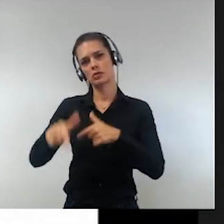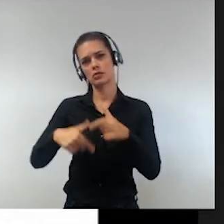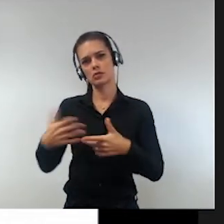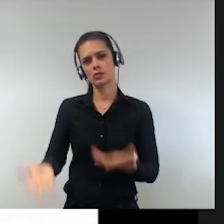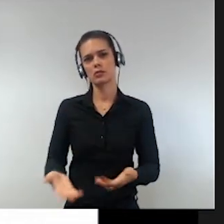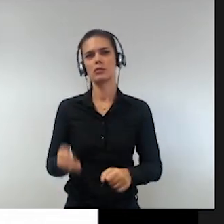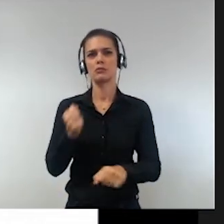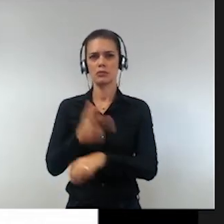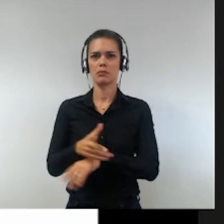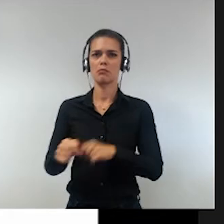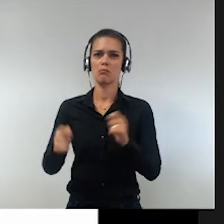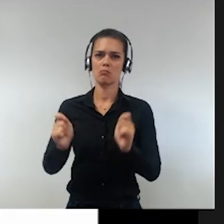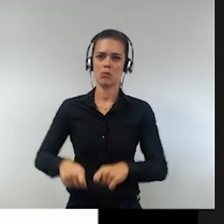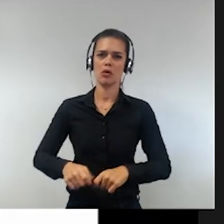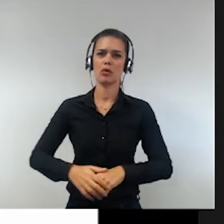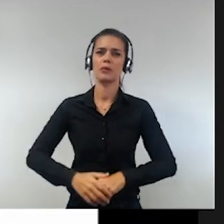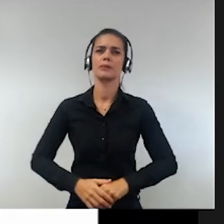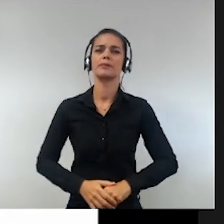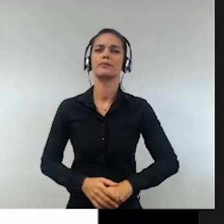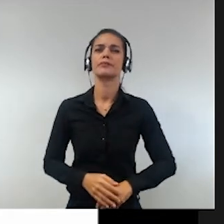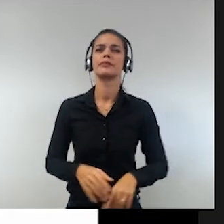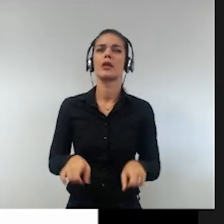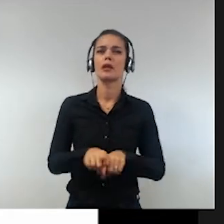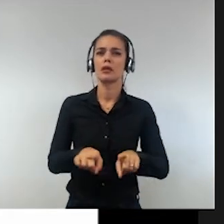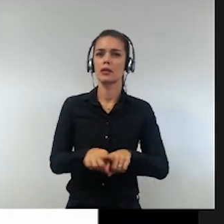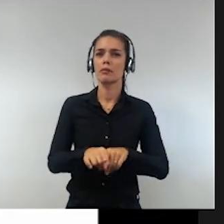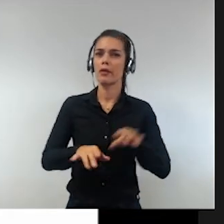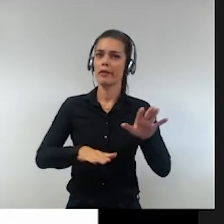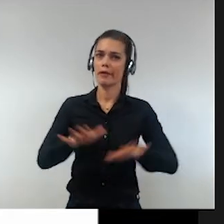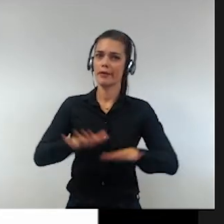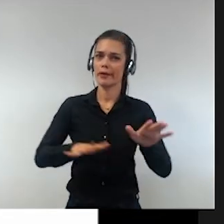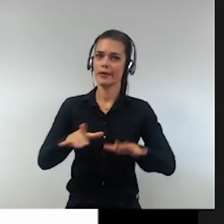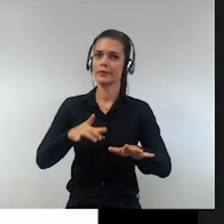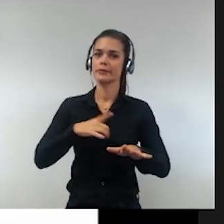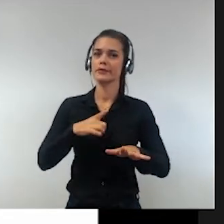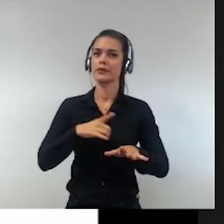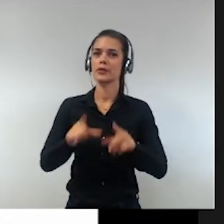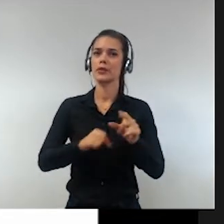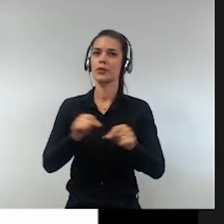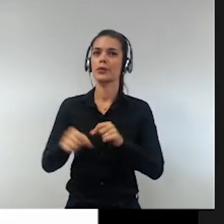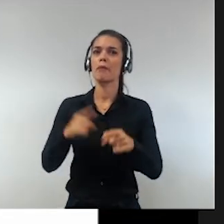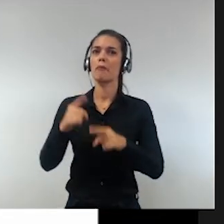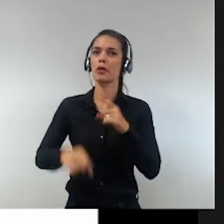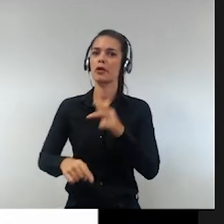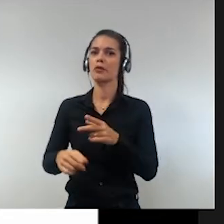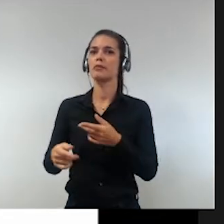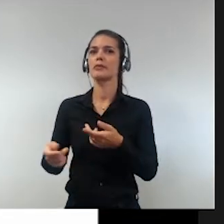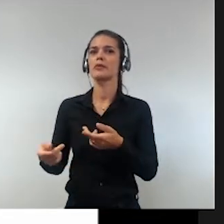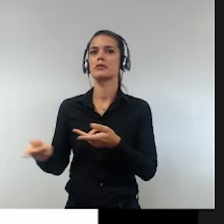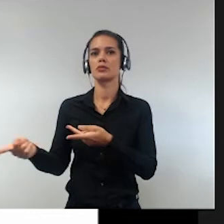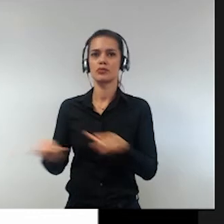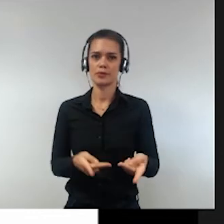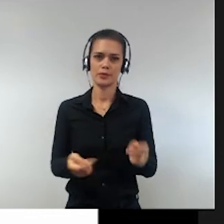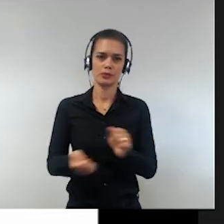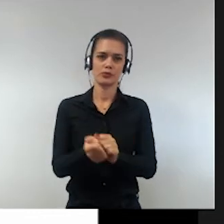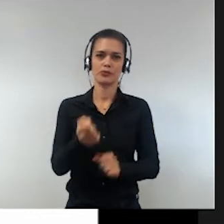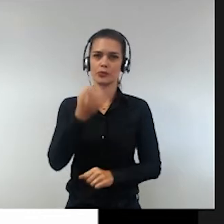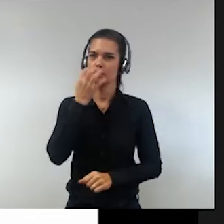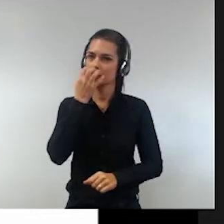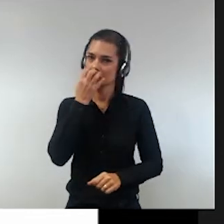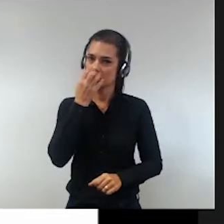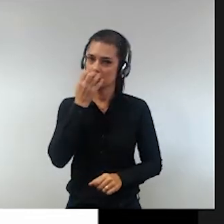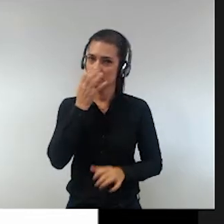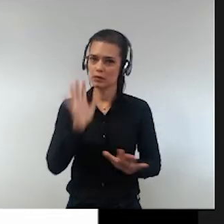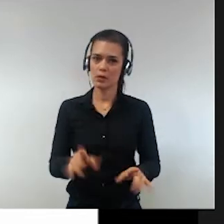ação judicial contra a proibição de ingresso de visitantes com os seus animais, é possível, desde que se adapte, que tenha, claro, as regras de